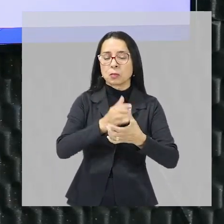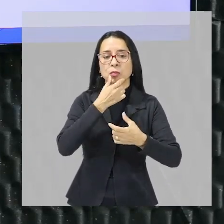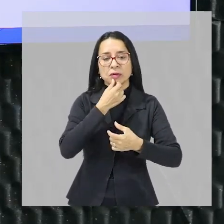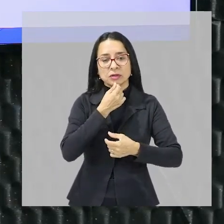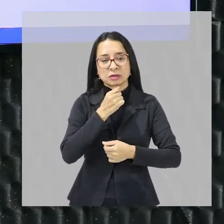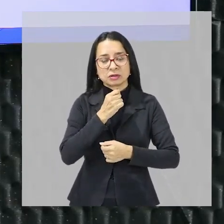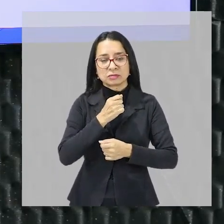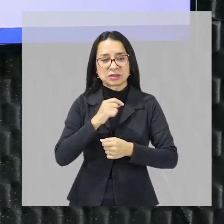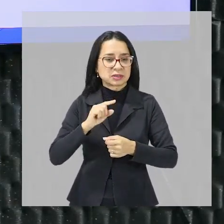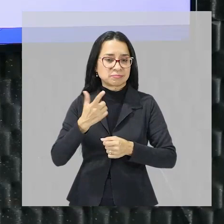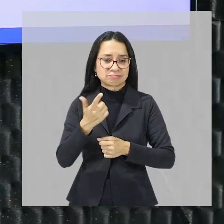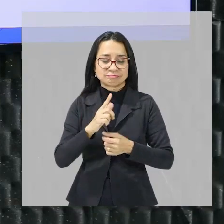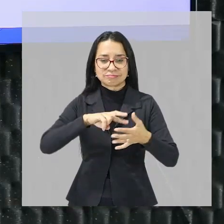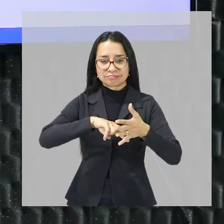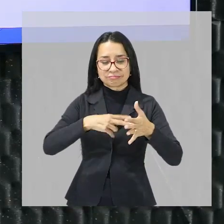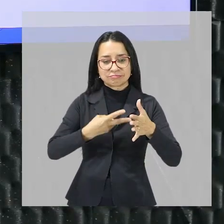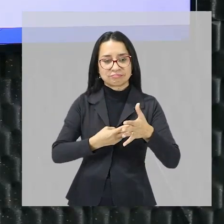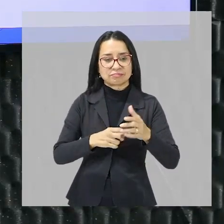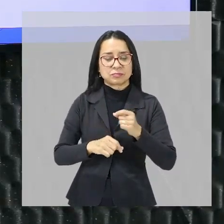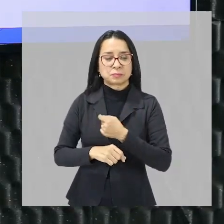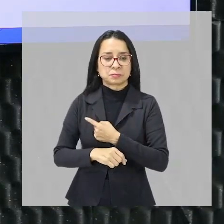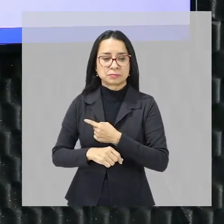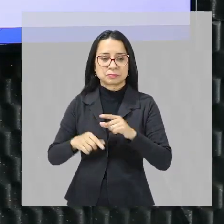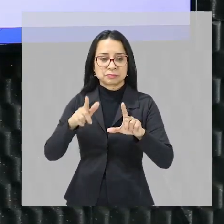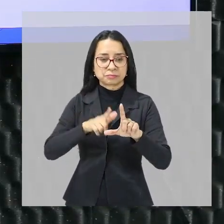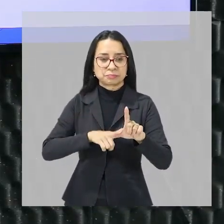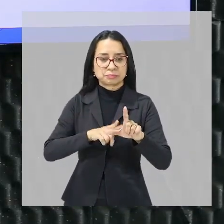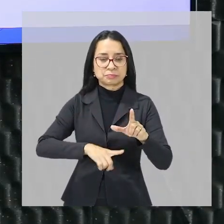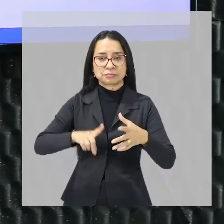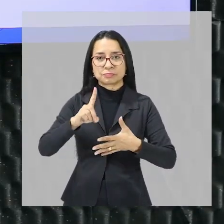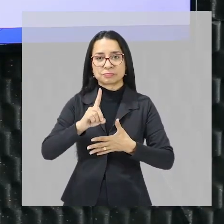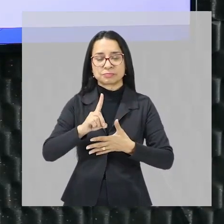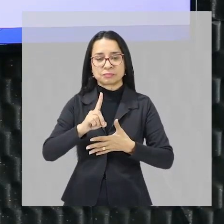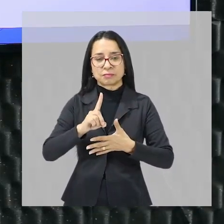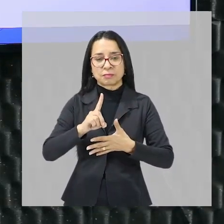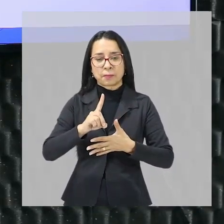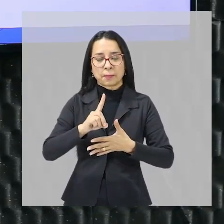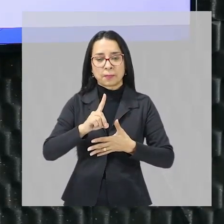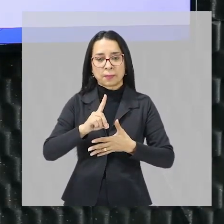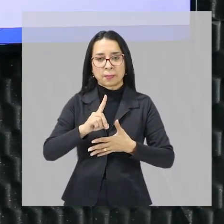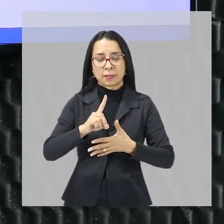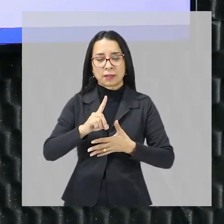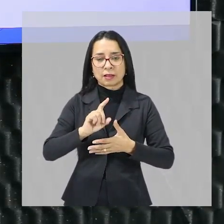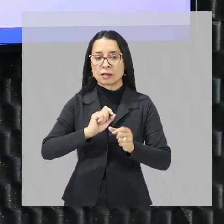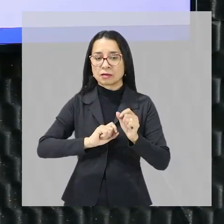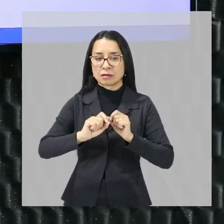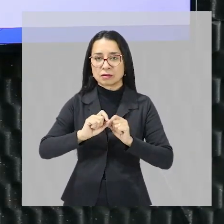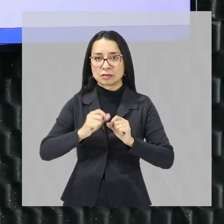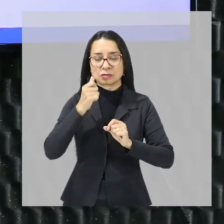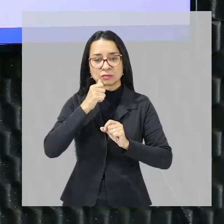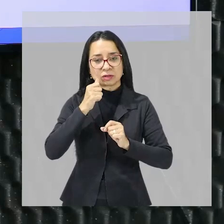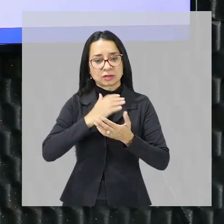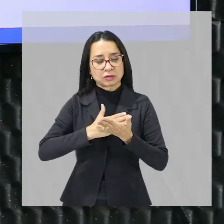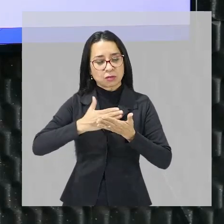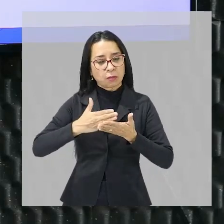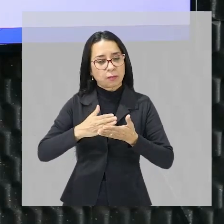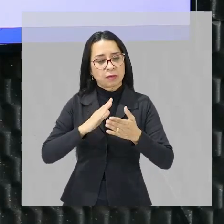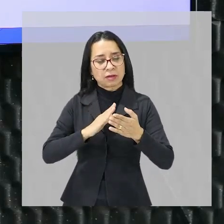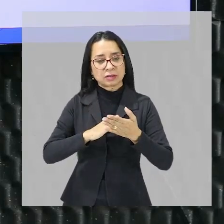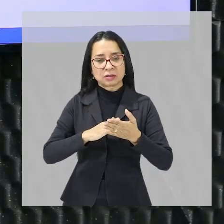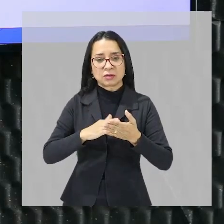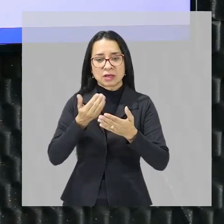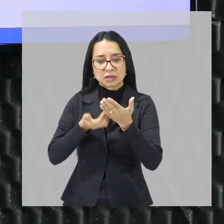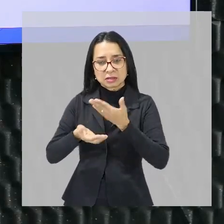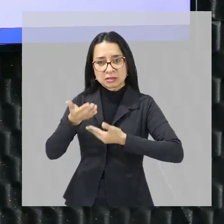sentido. Letra D, organização partidária. A partir do momento que as mulheres passam a participar da vida política, elas se filiam